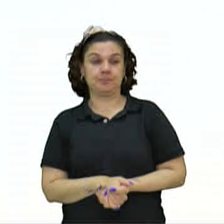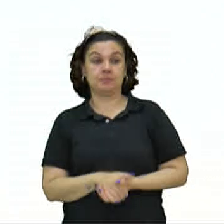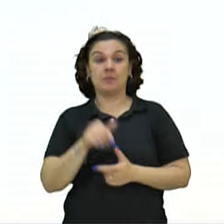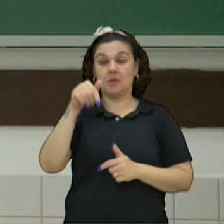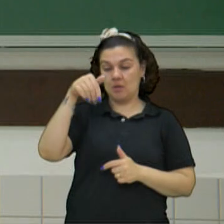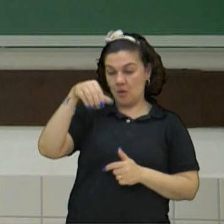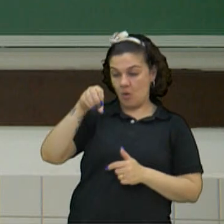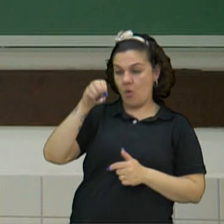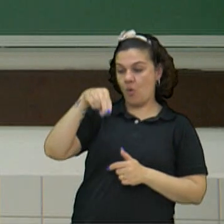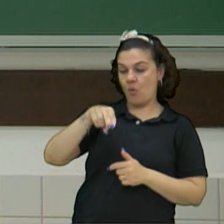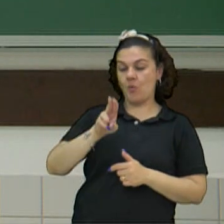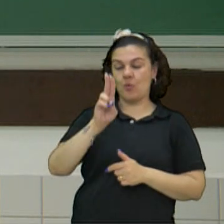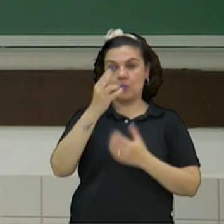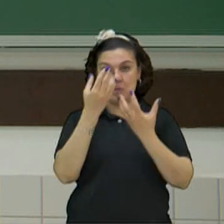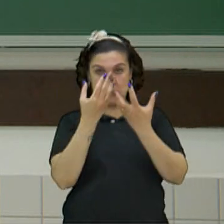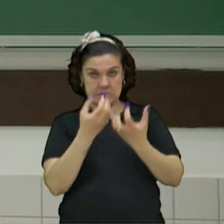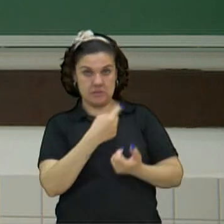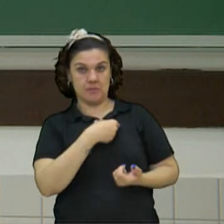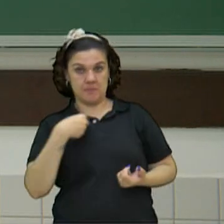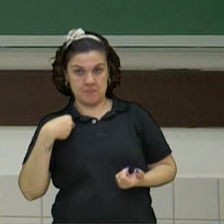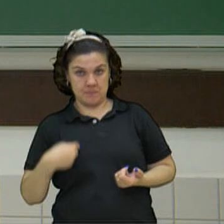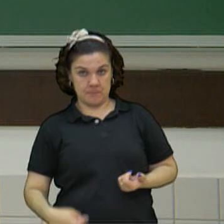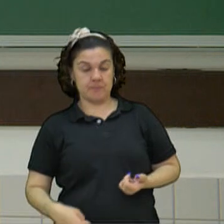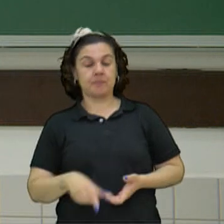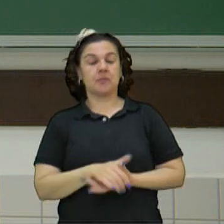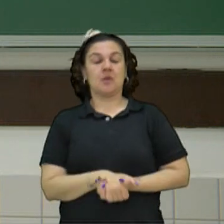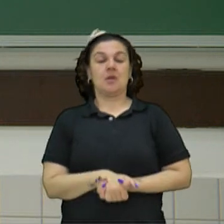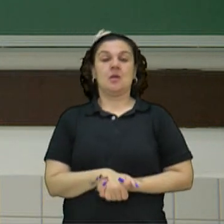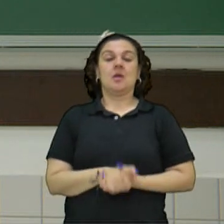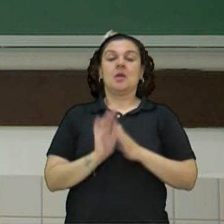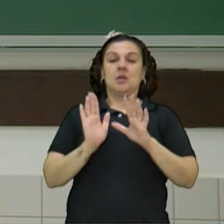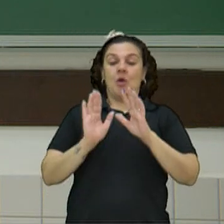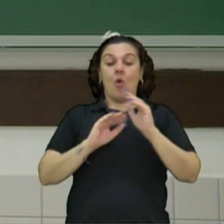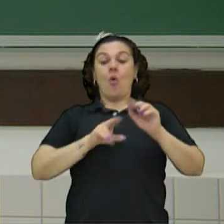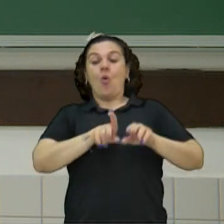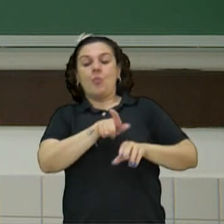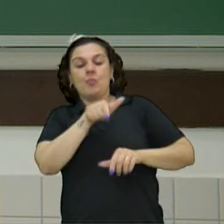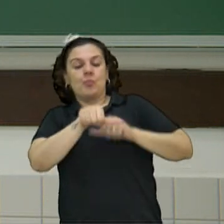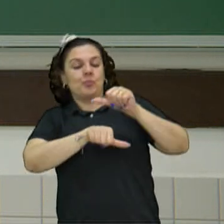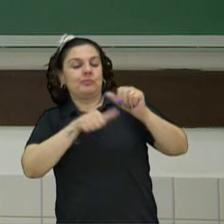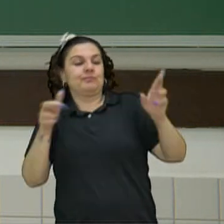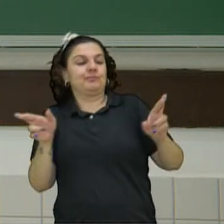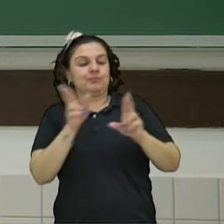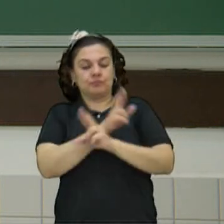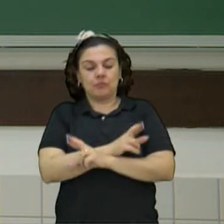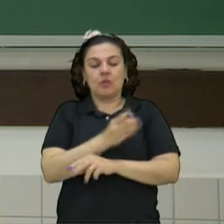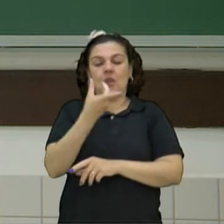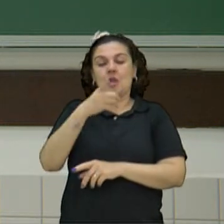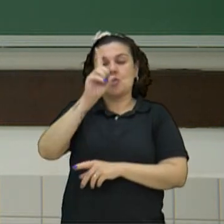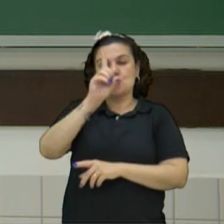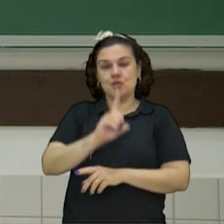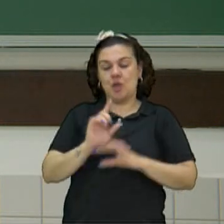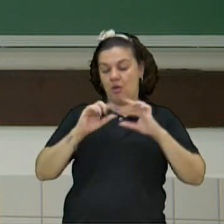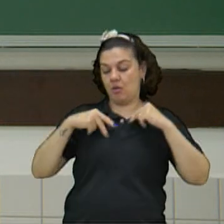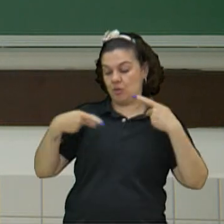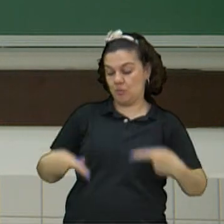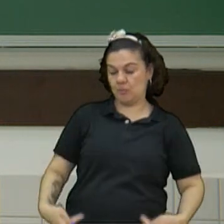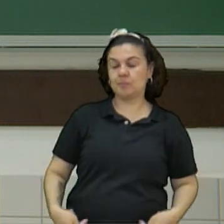ONU aceita a China, ou seja, ela passa a ter uma outra relação. Direitos humanos, eles vão ter